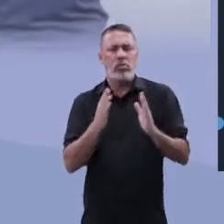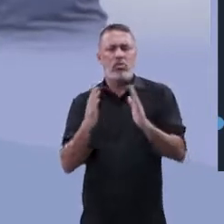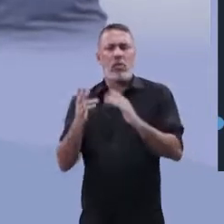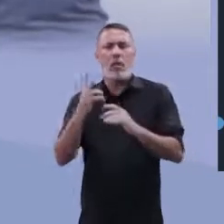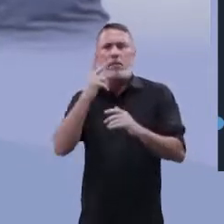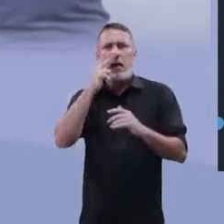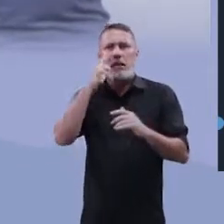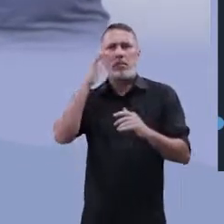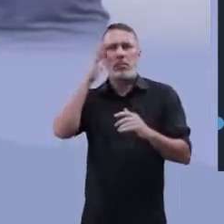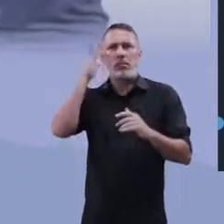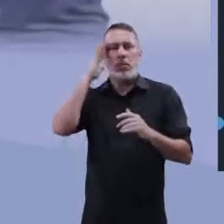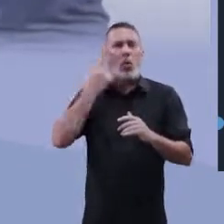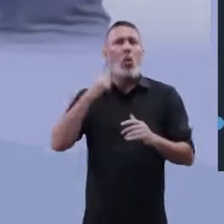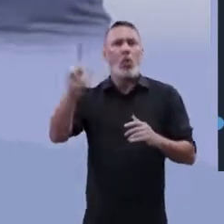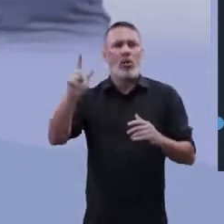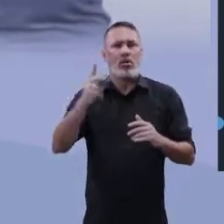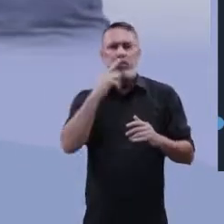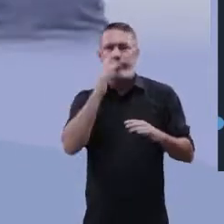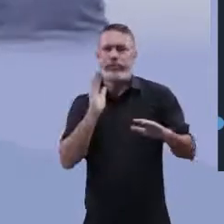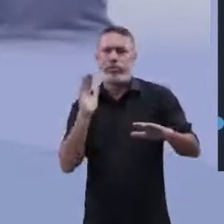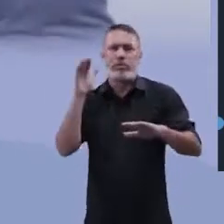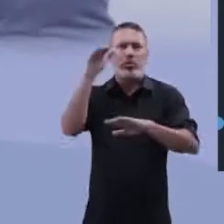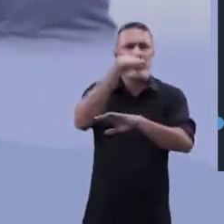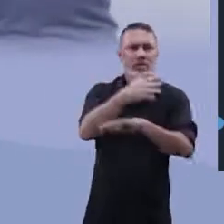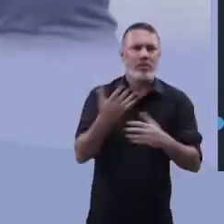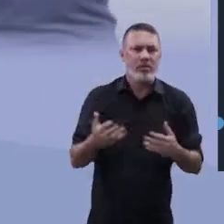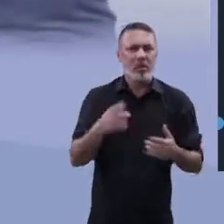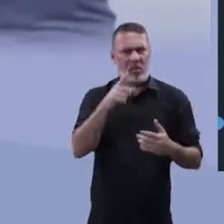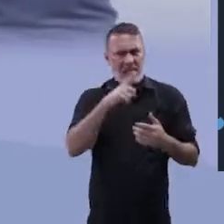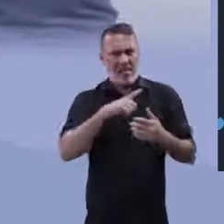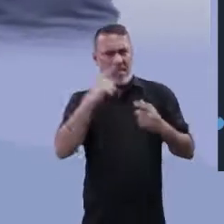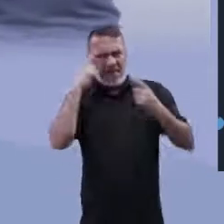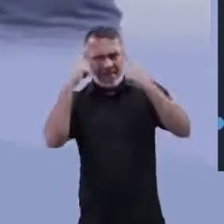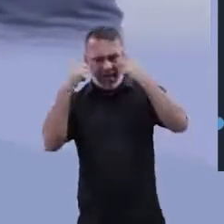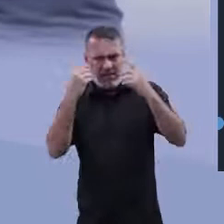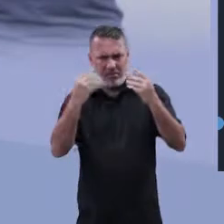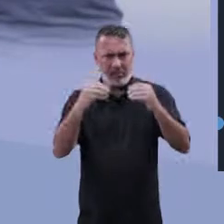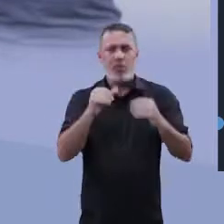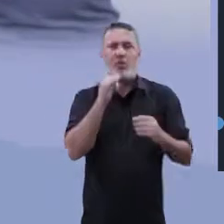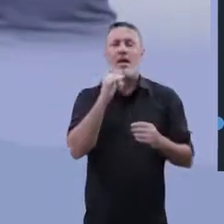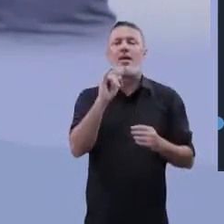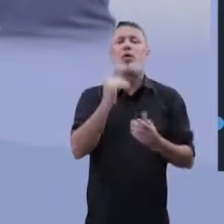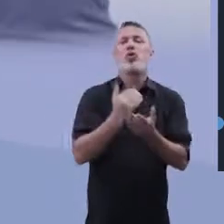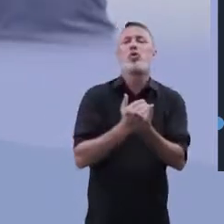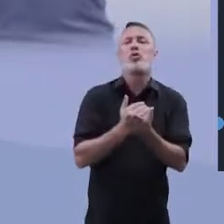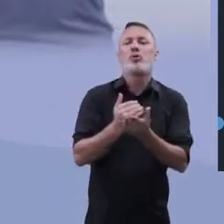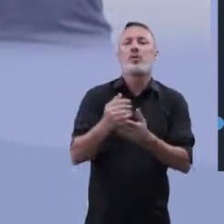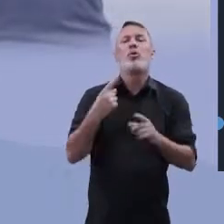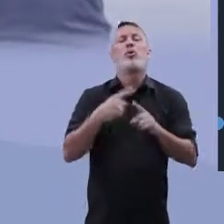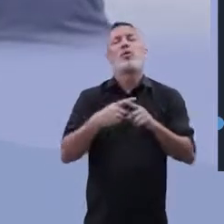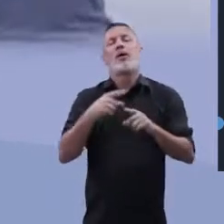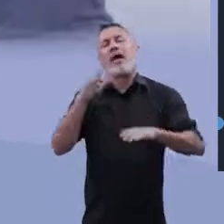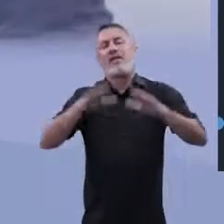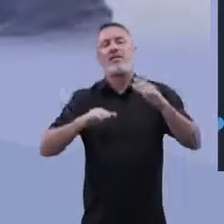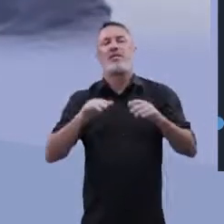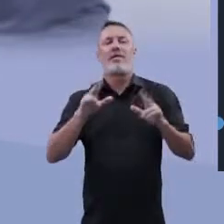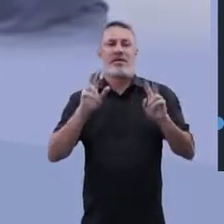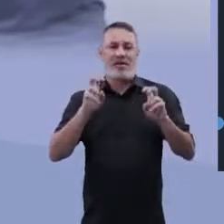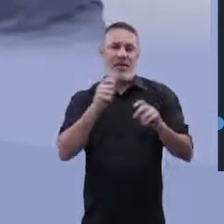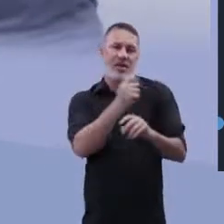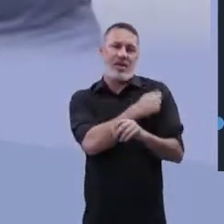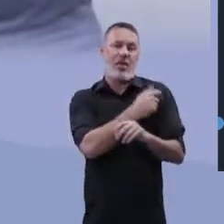uma quebra de raciocínio? Ou você jogou umas ideias que você ia trabalhar na introdução, por exemplo, às vezes os alunos falam, olha,